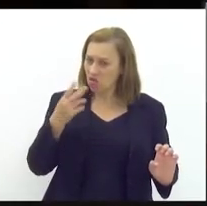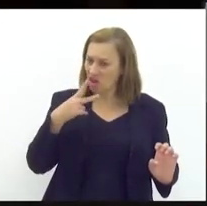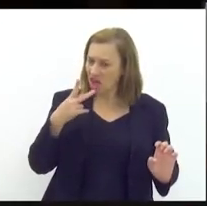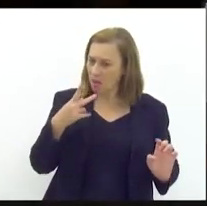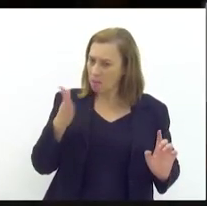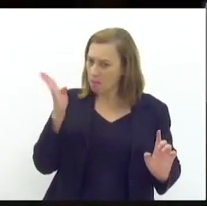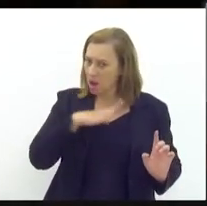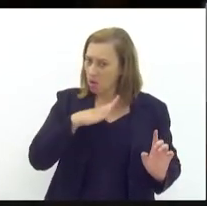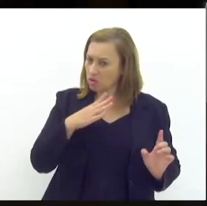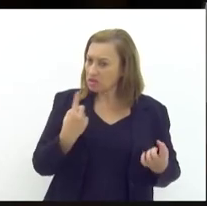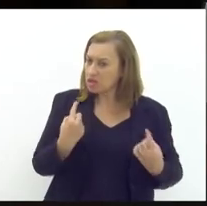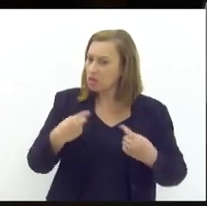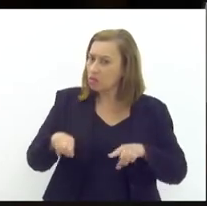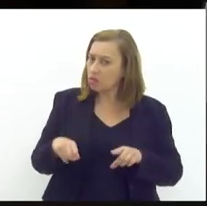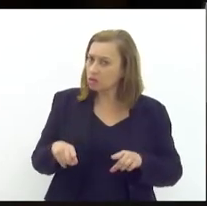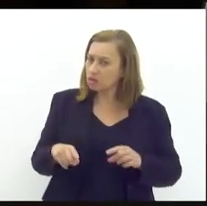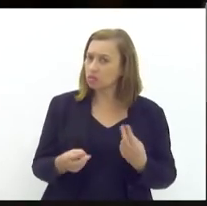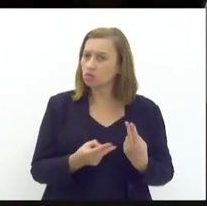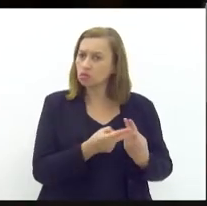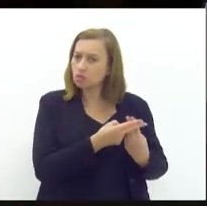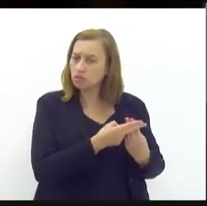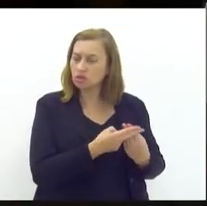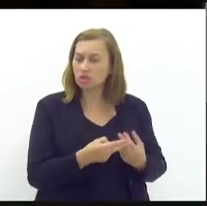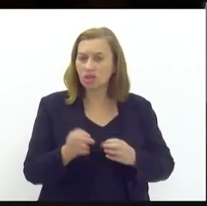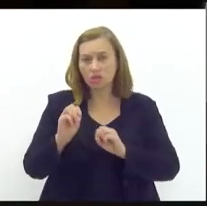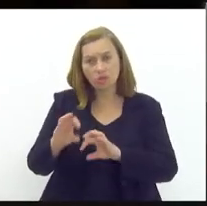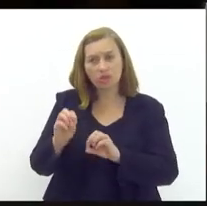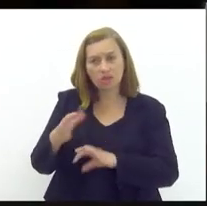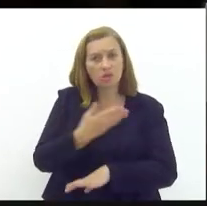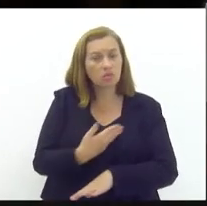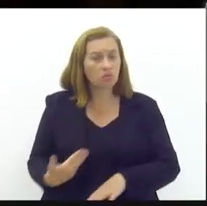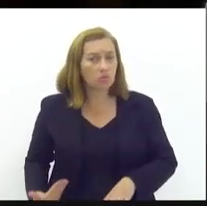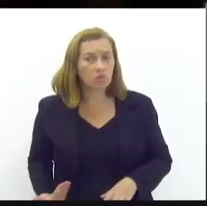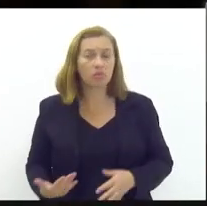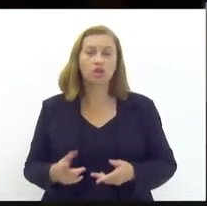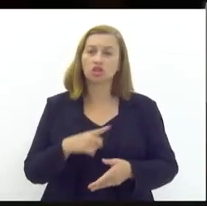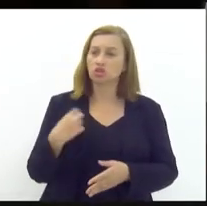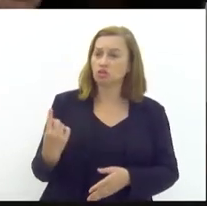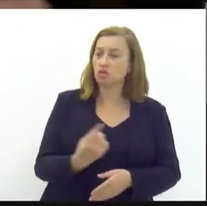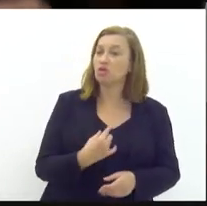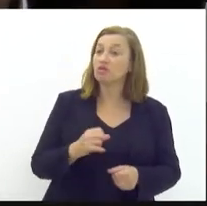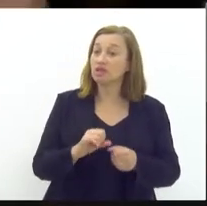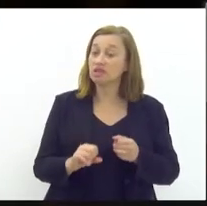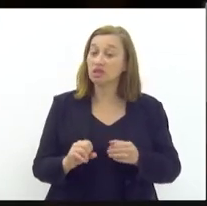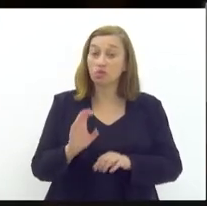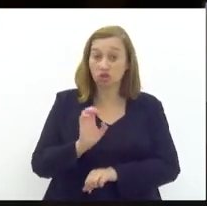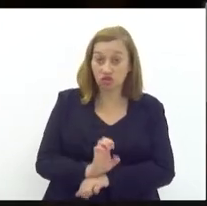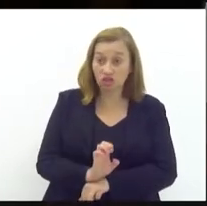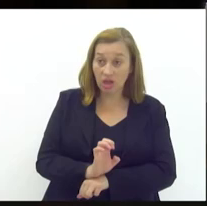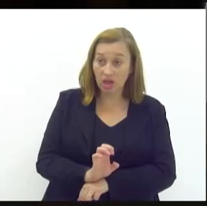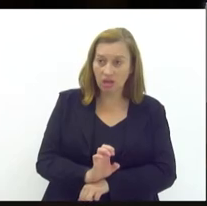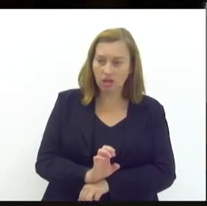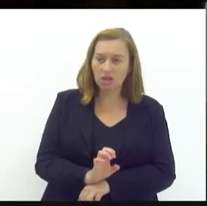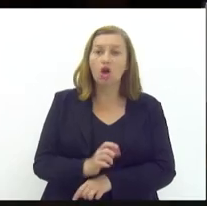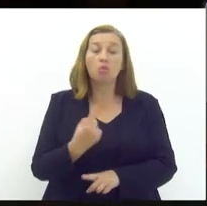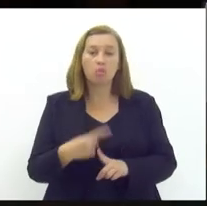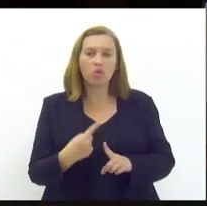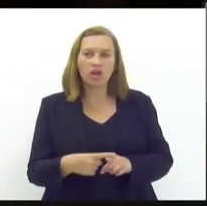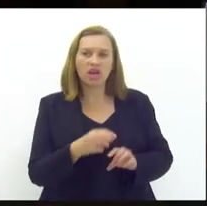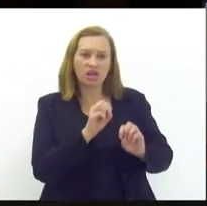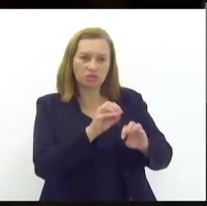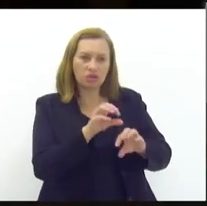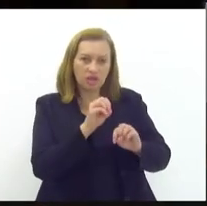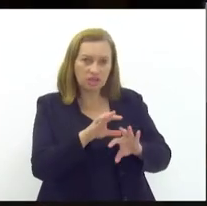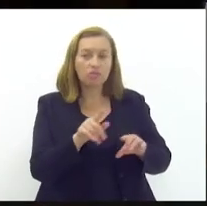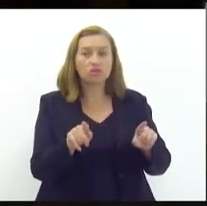o SUS e contra a educação pública uma das formas da gente fazer com que esse estado não seja por quem a educação Nós também somos